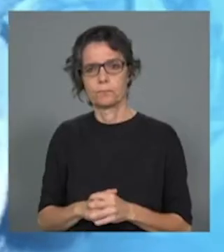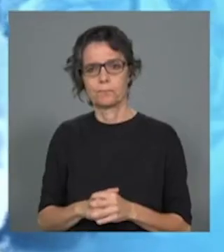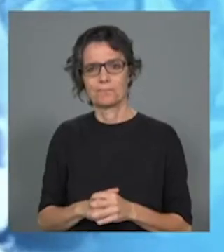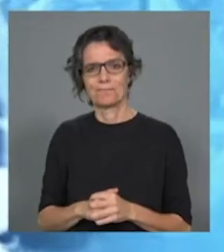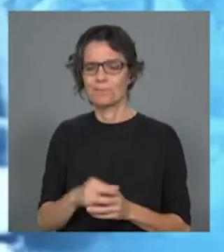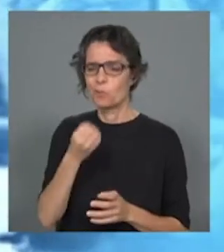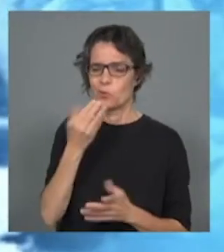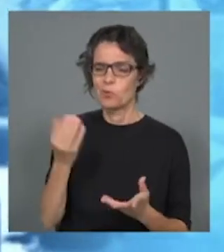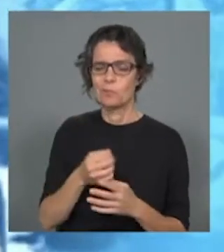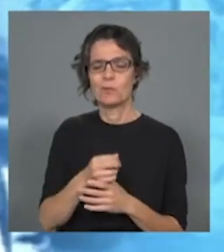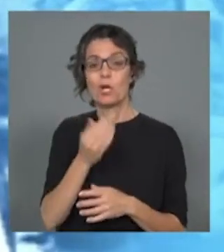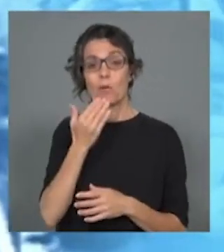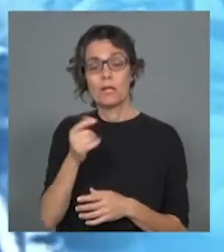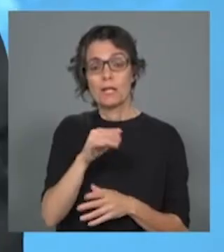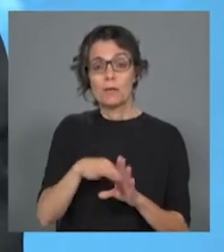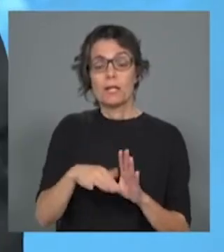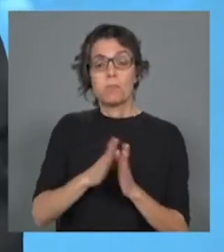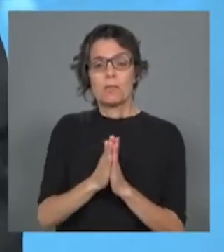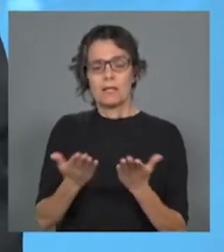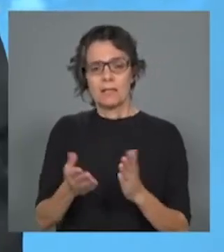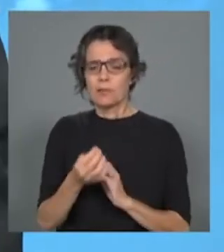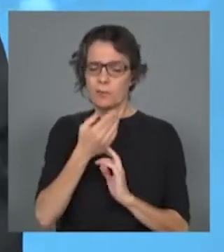Muito bem, Padre Peter, muito obrigado por ter estado hoje aqui também no programa Eclésia neste Dia da Liberdade Religiosa.